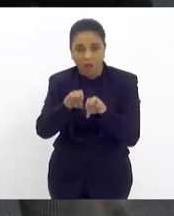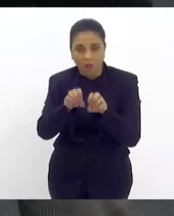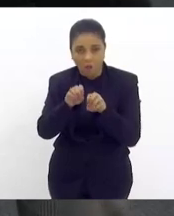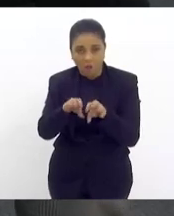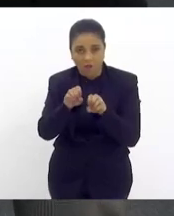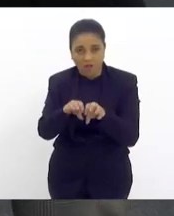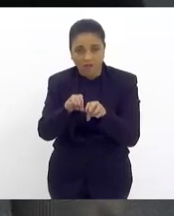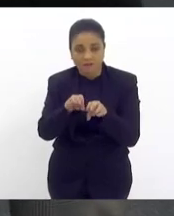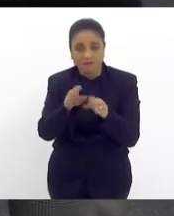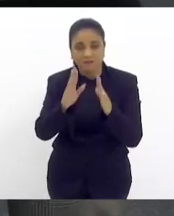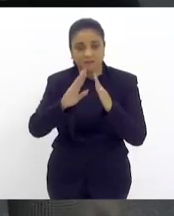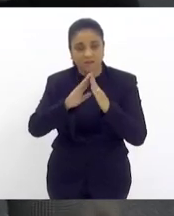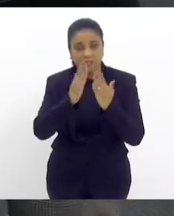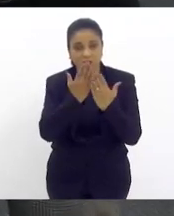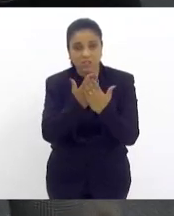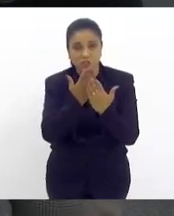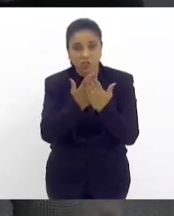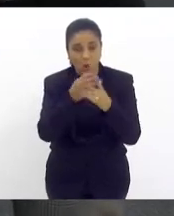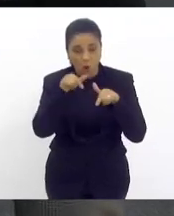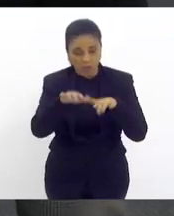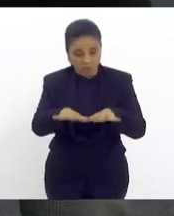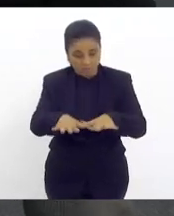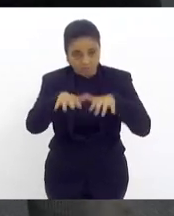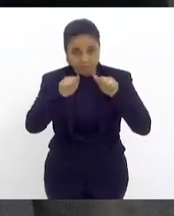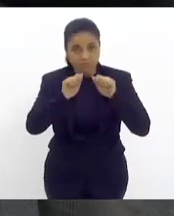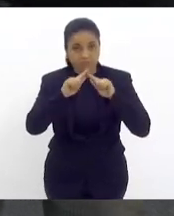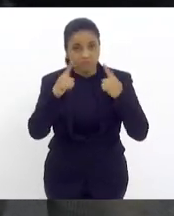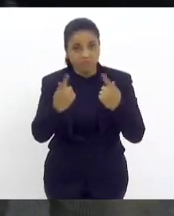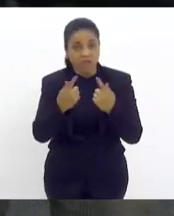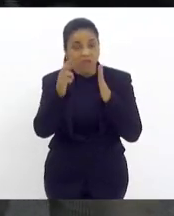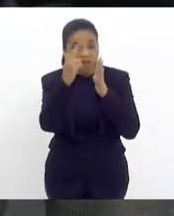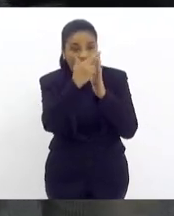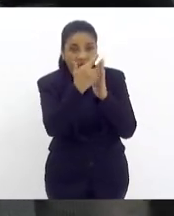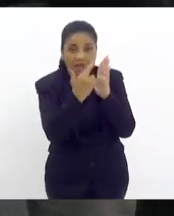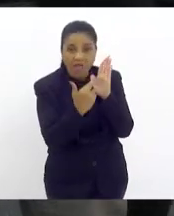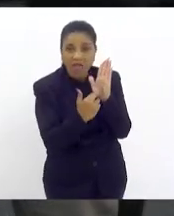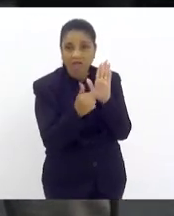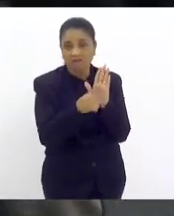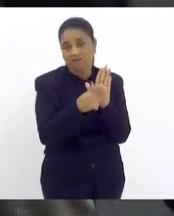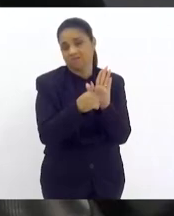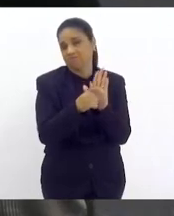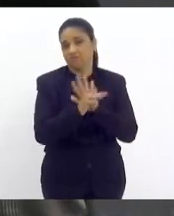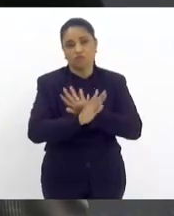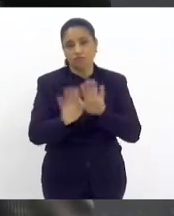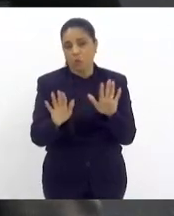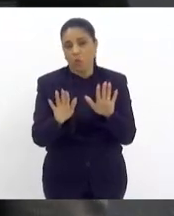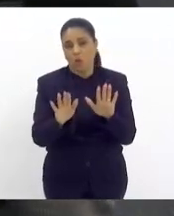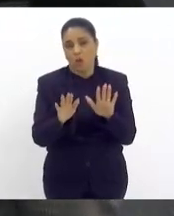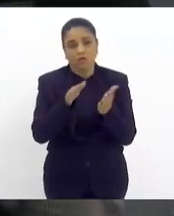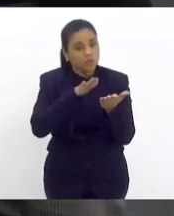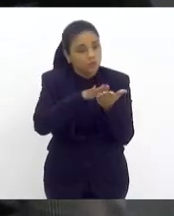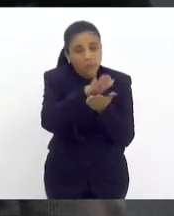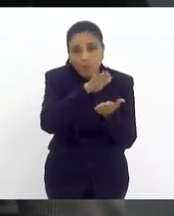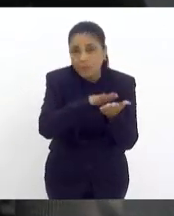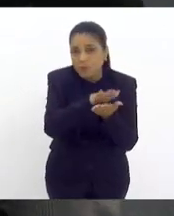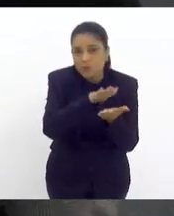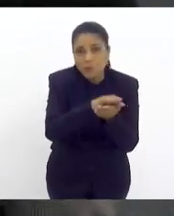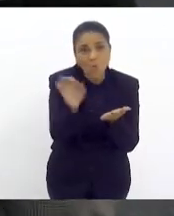na escola do Legislativo então a gente quer regularizar uma situação e não pública